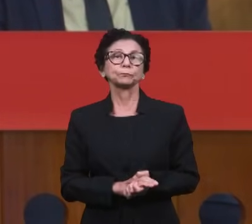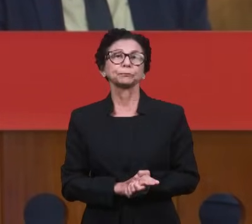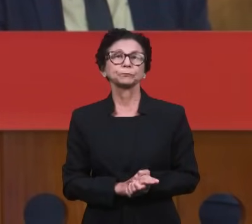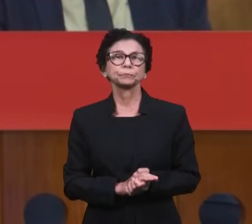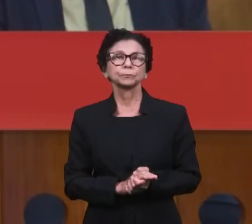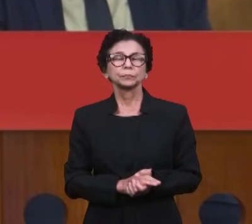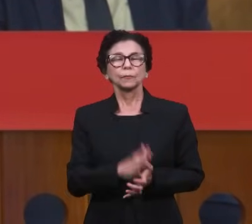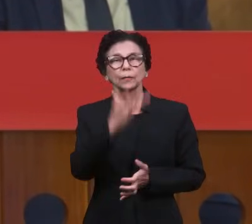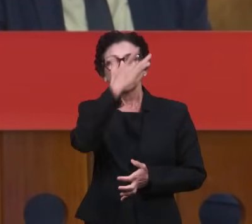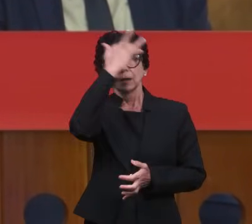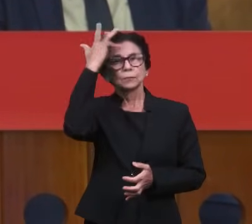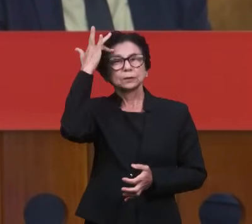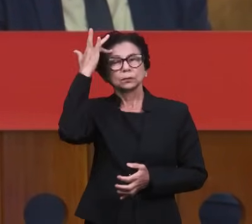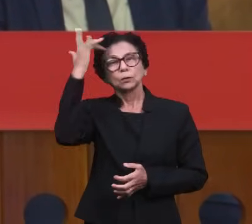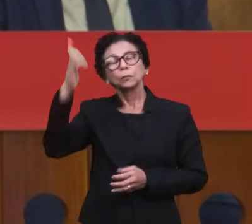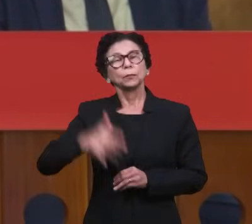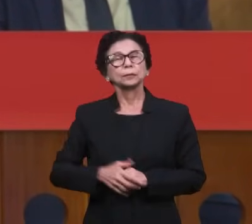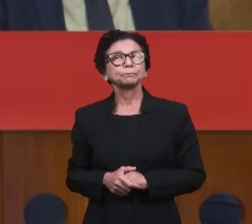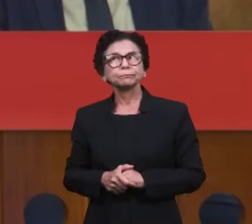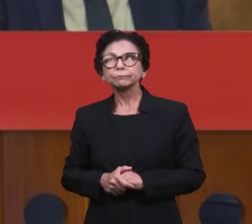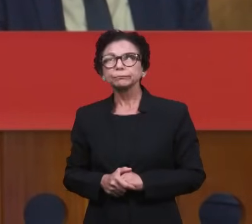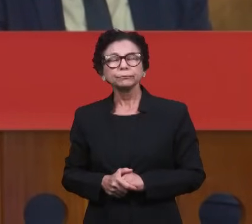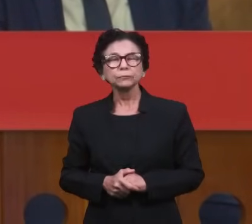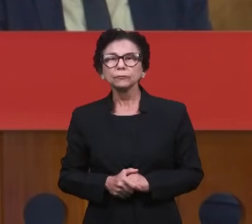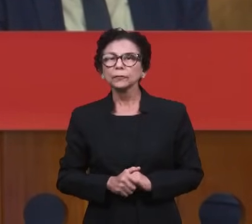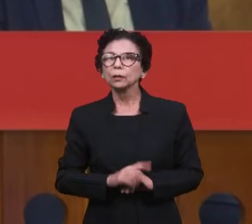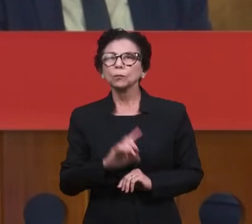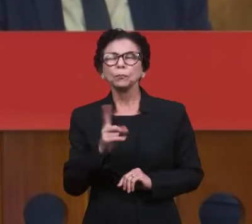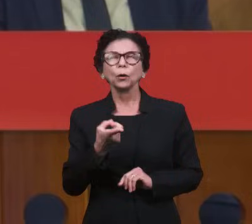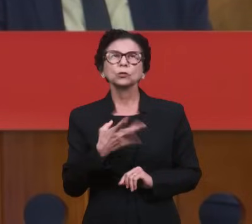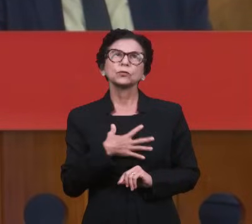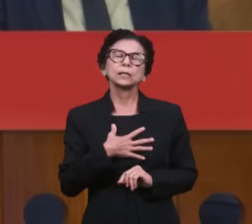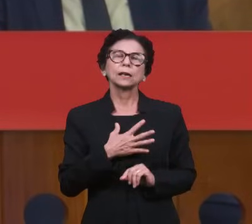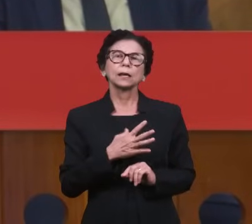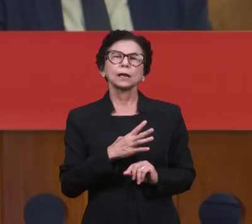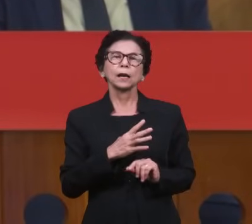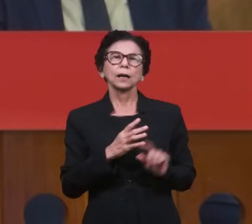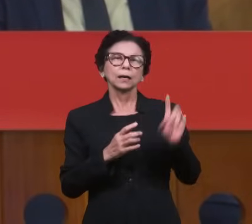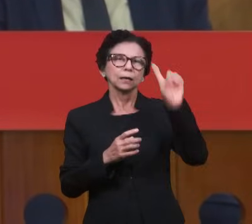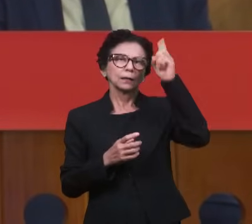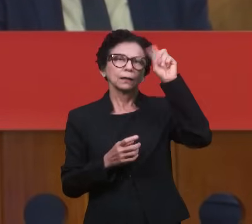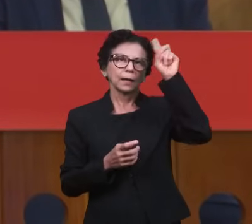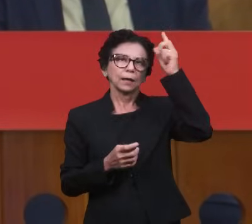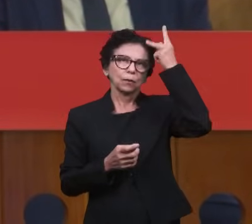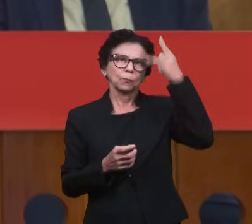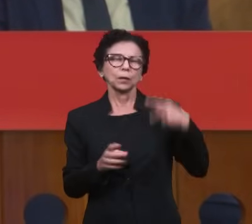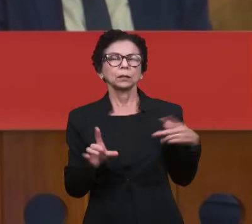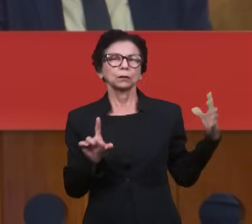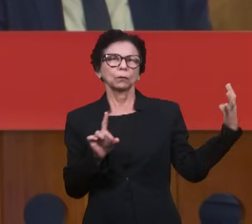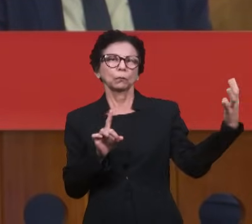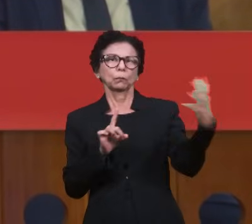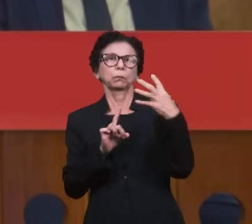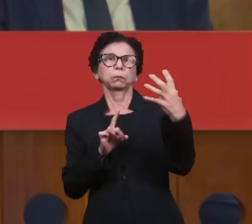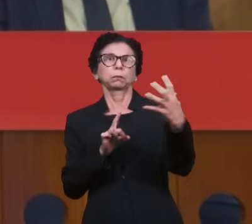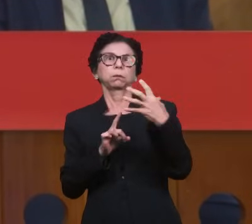ficar subordinado à ideia dos outros, e a